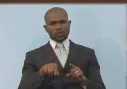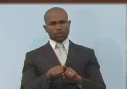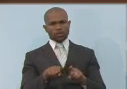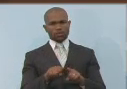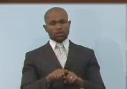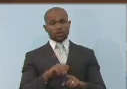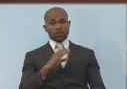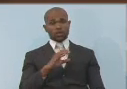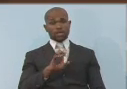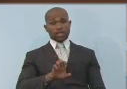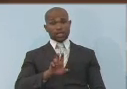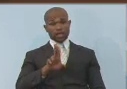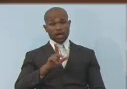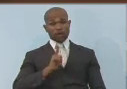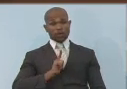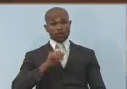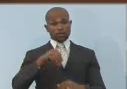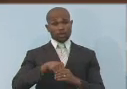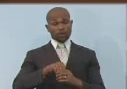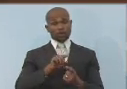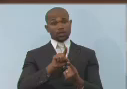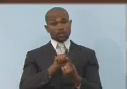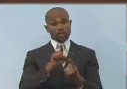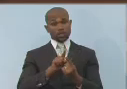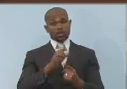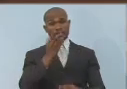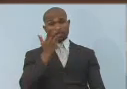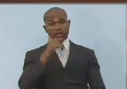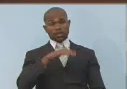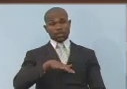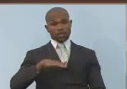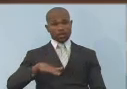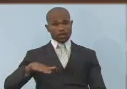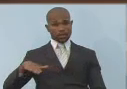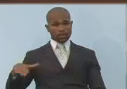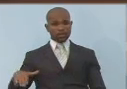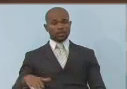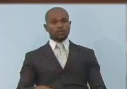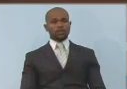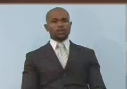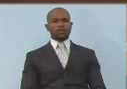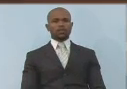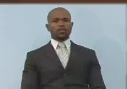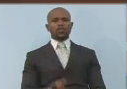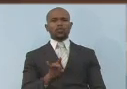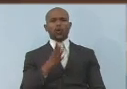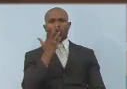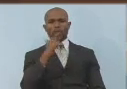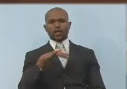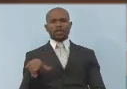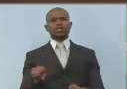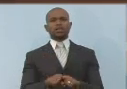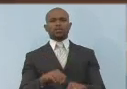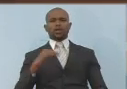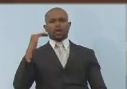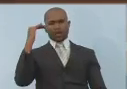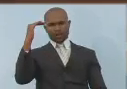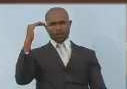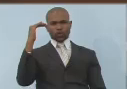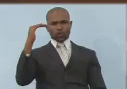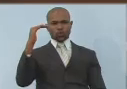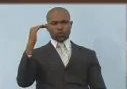CEL, também para atender as crianças. Não só as crianças, mas os adultos também.